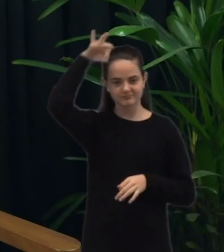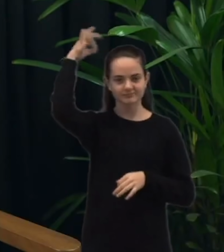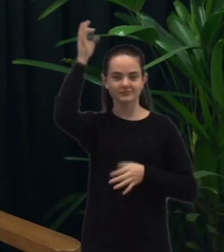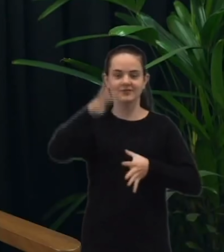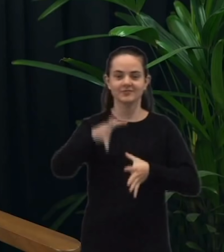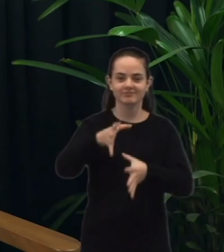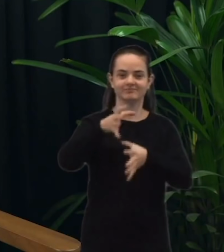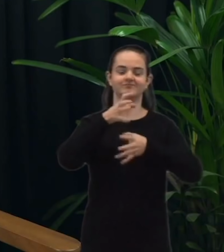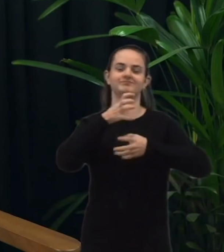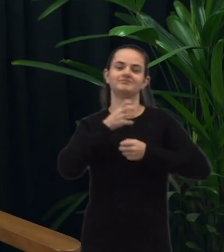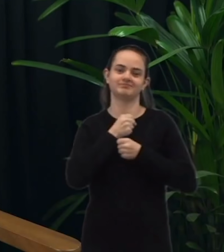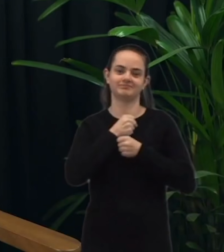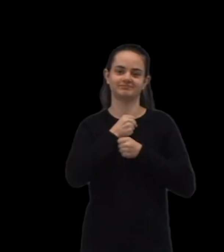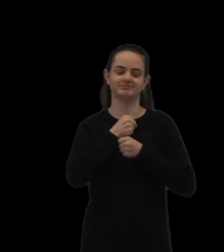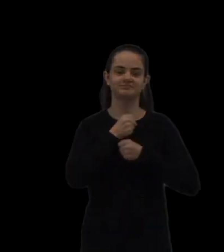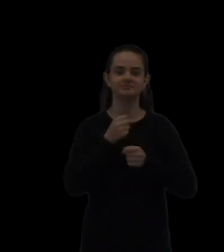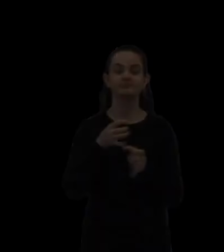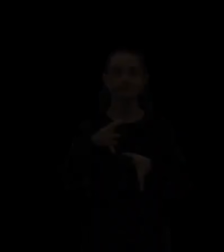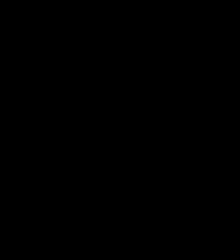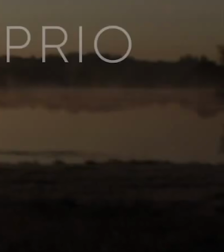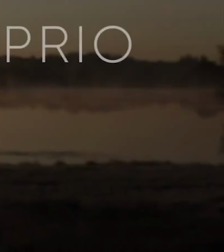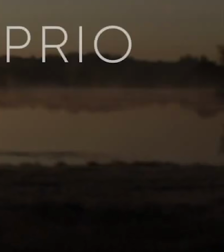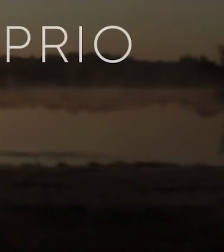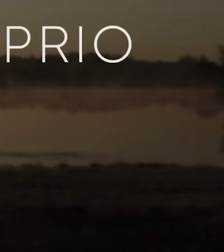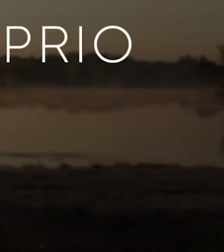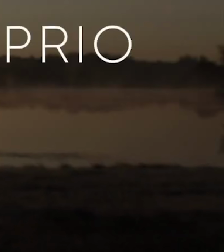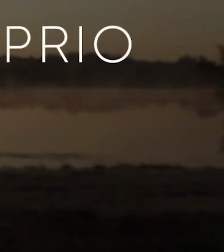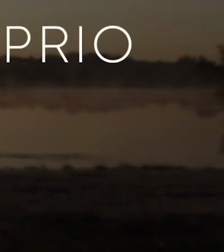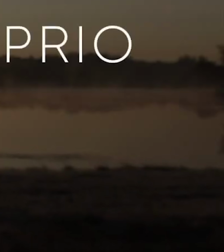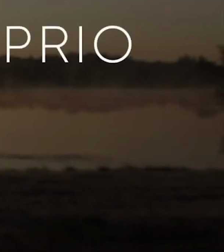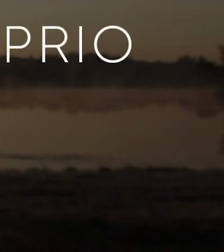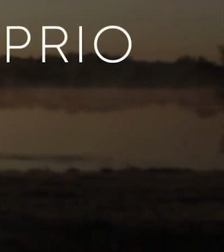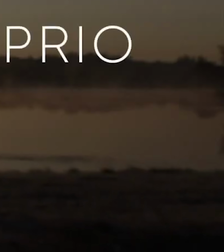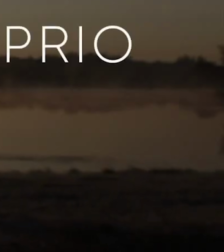do Espírito é domínio próprio.